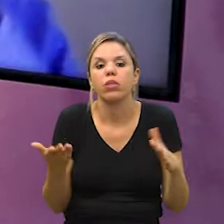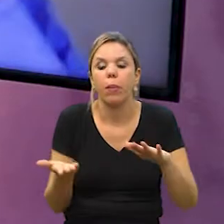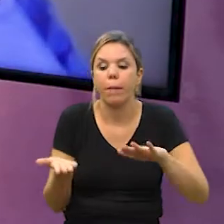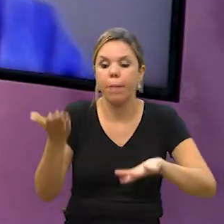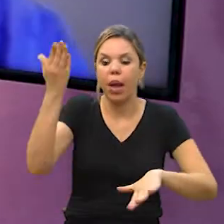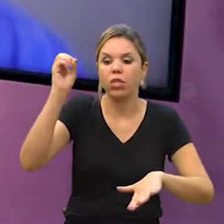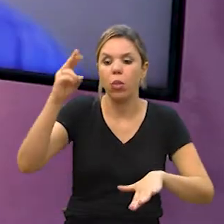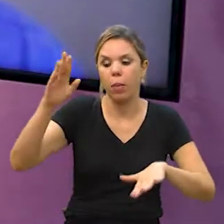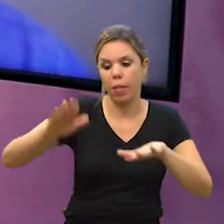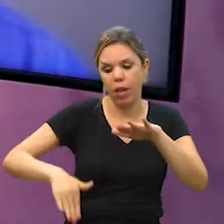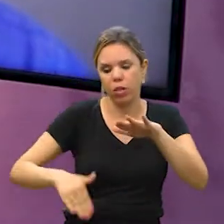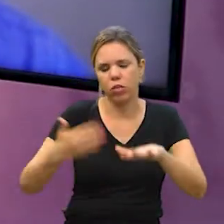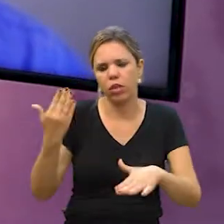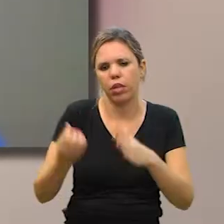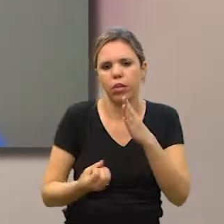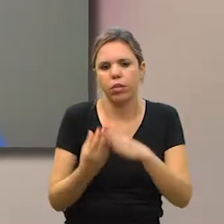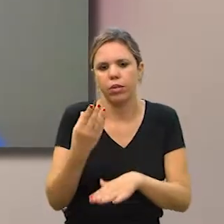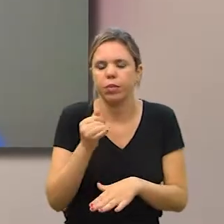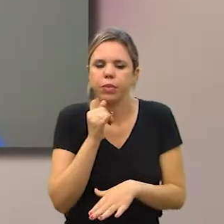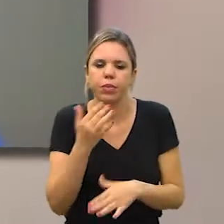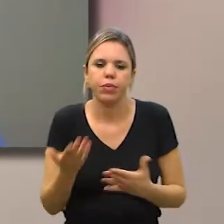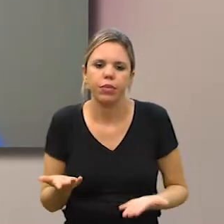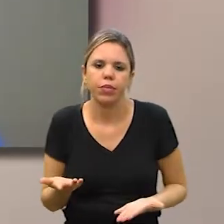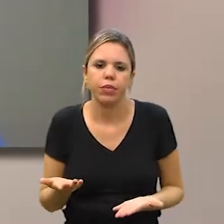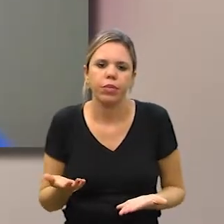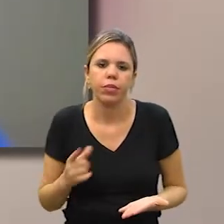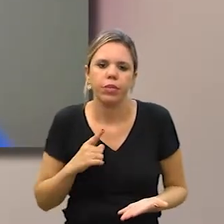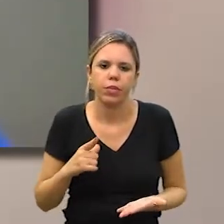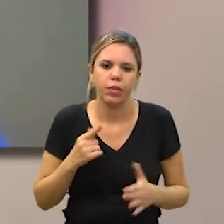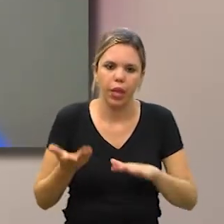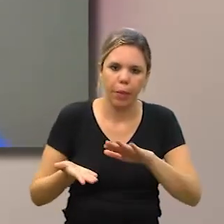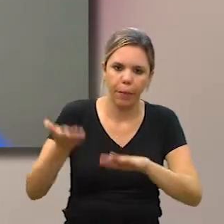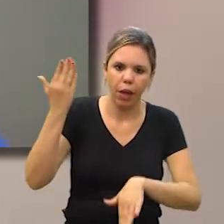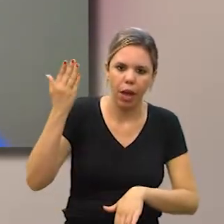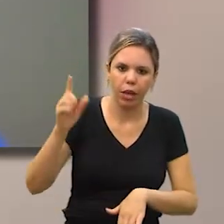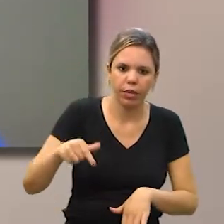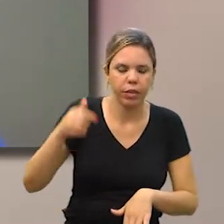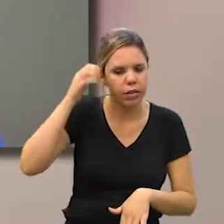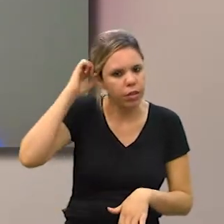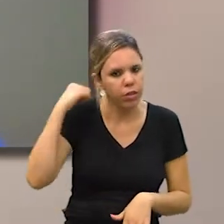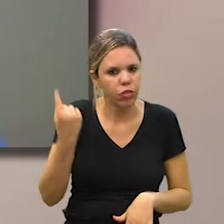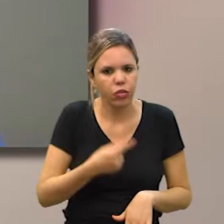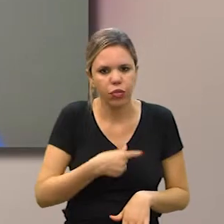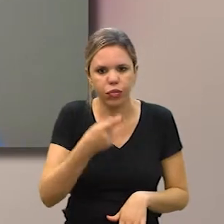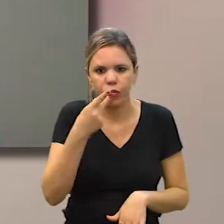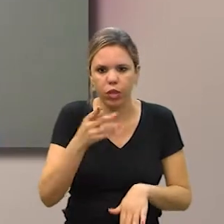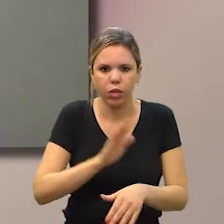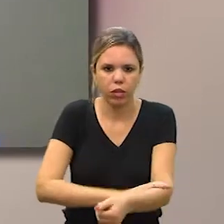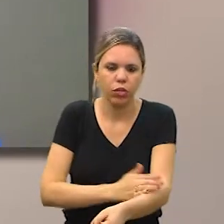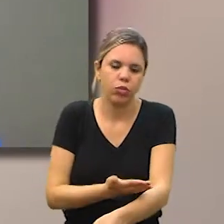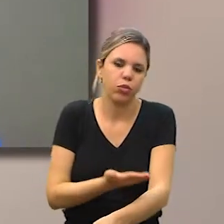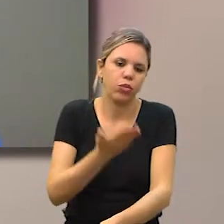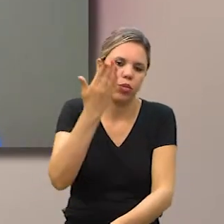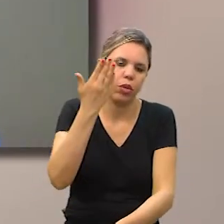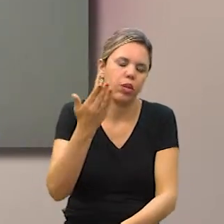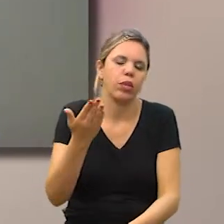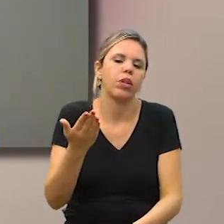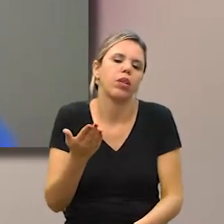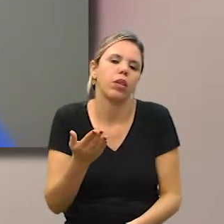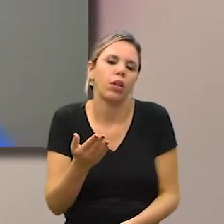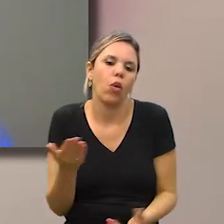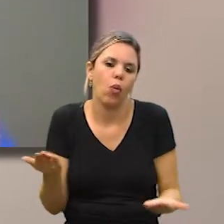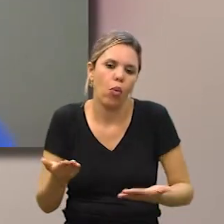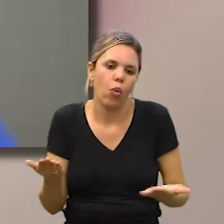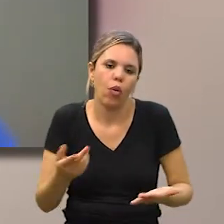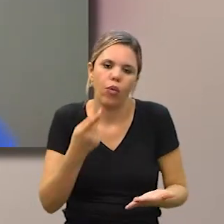se tiver a mais você tiver a menos quando tá mais né que é o que a gente chama de hipertensão arterial